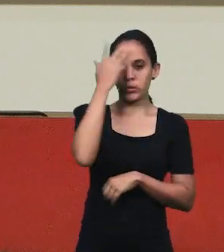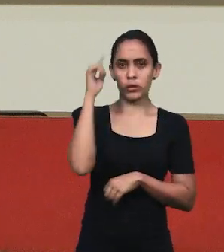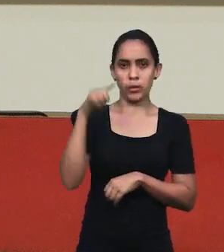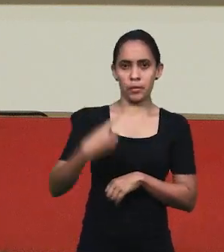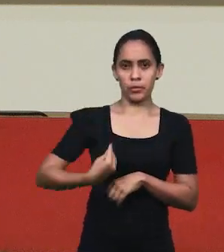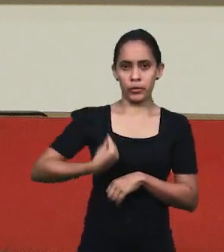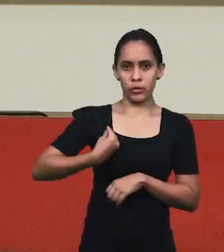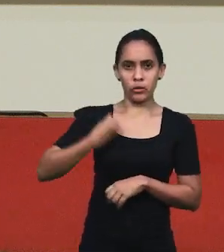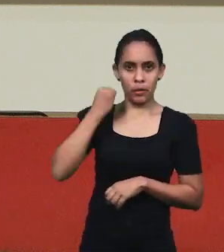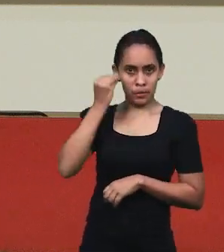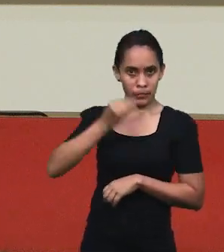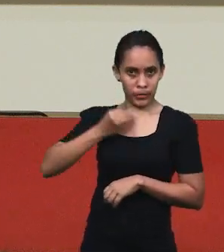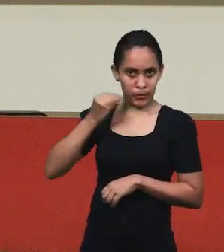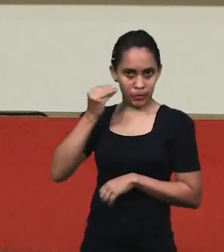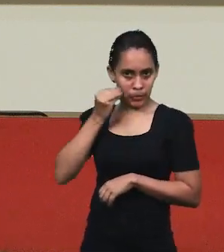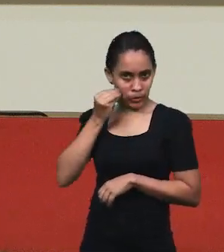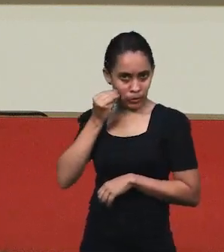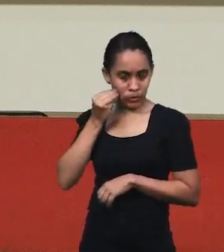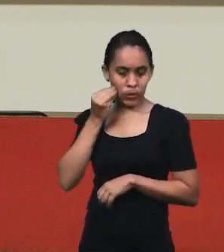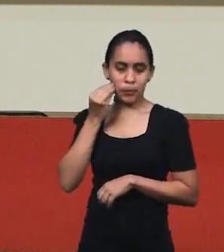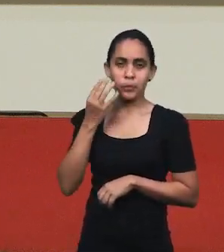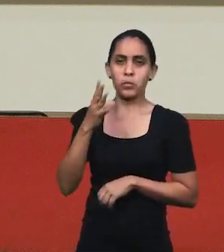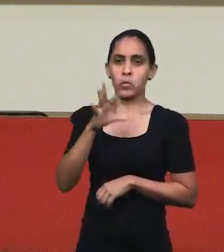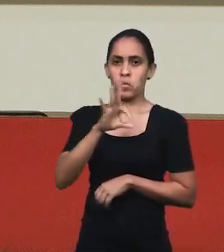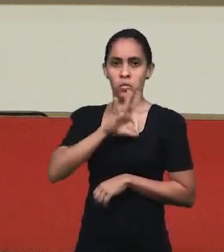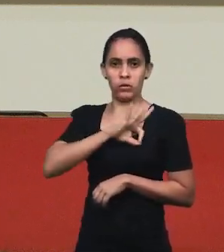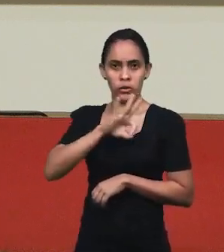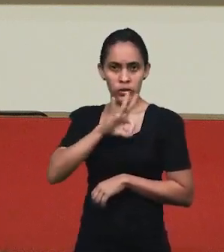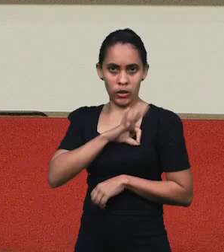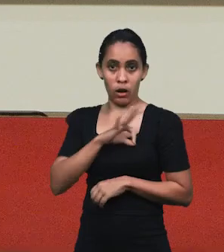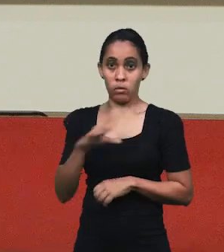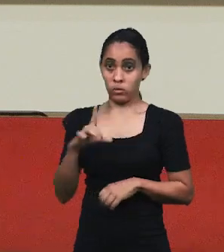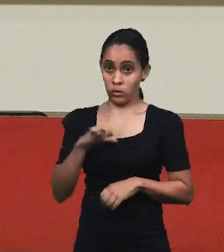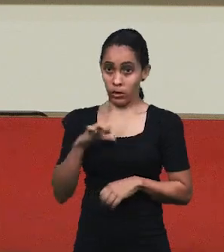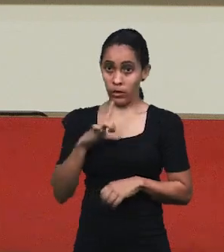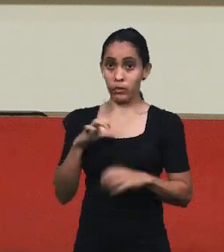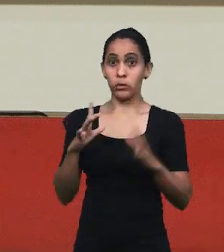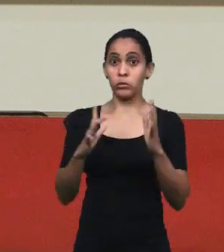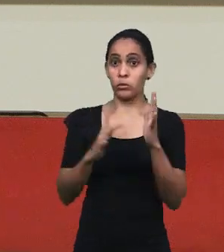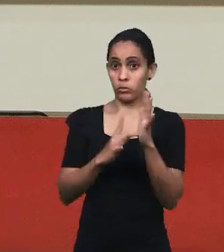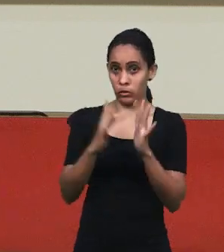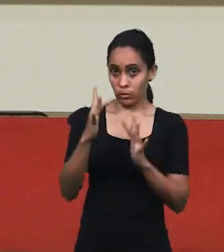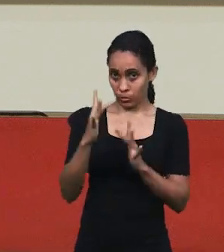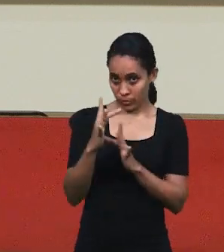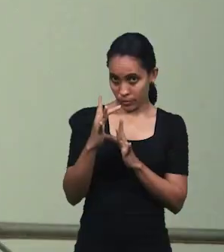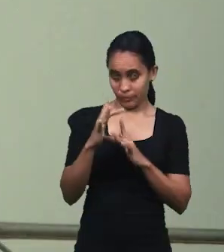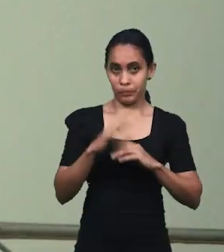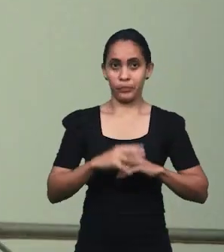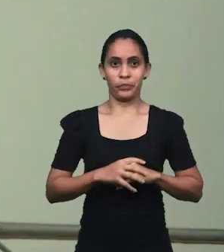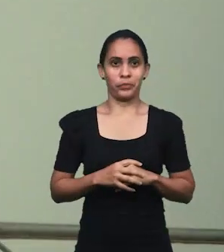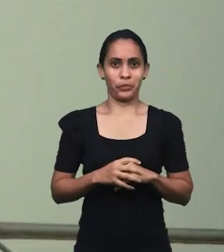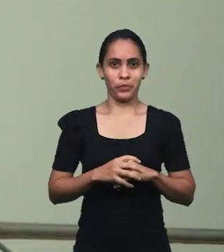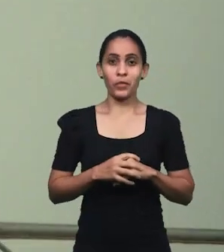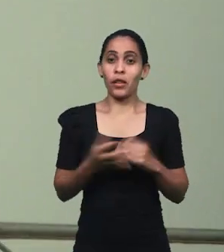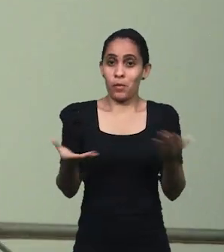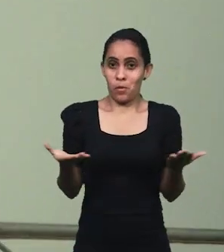uma experiência que um soldado teve com